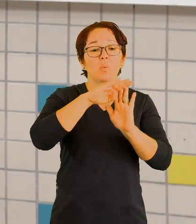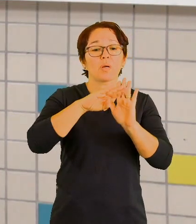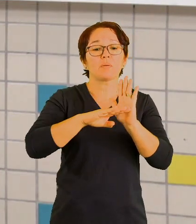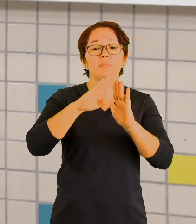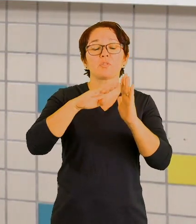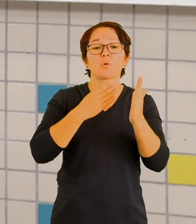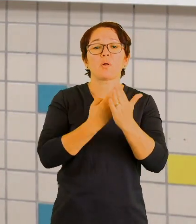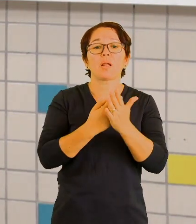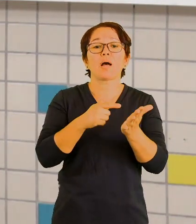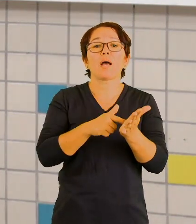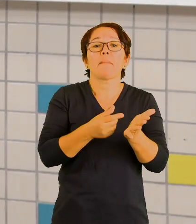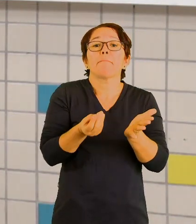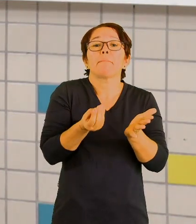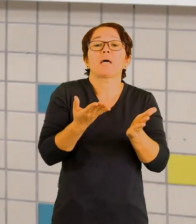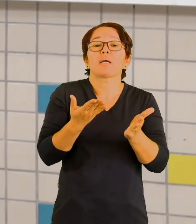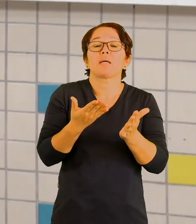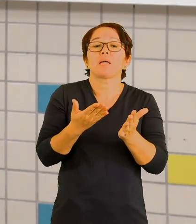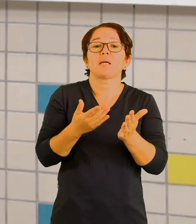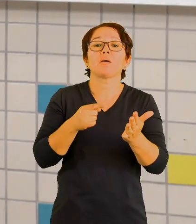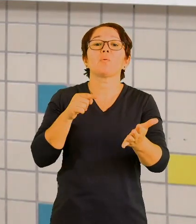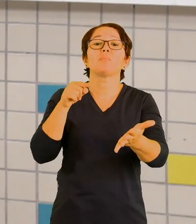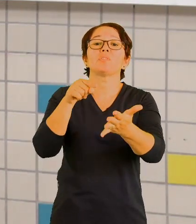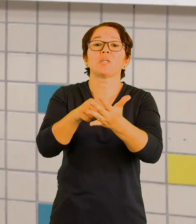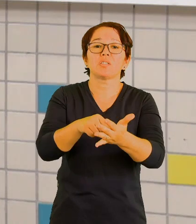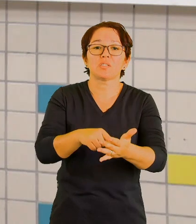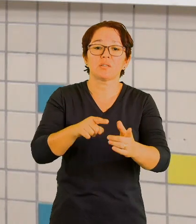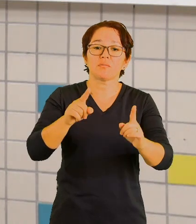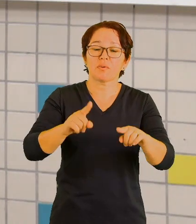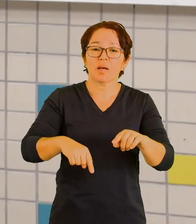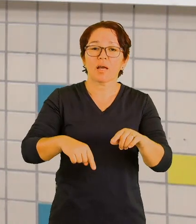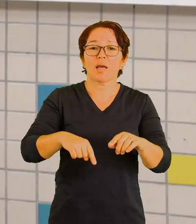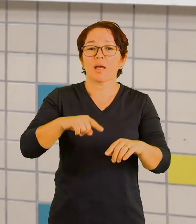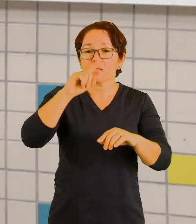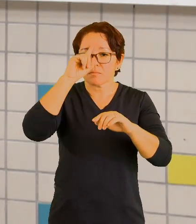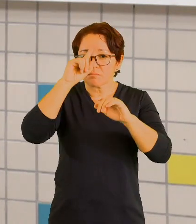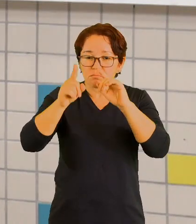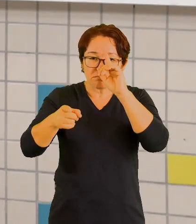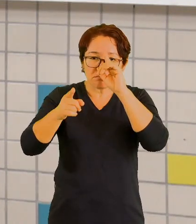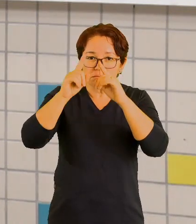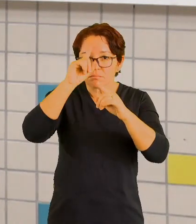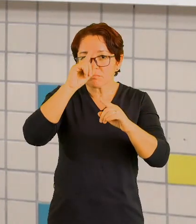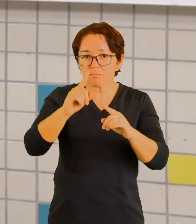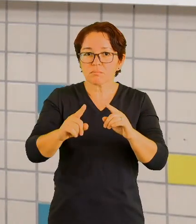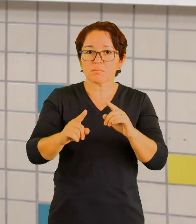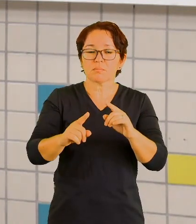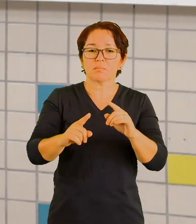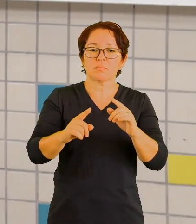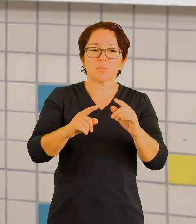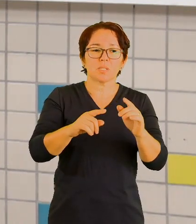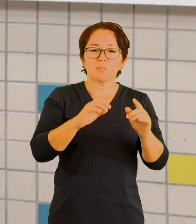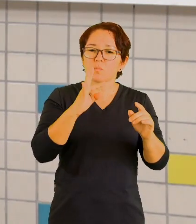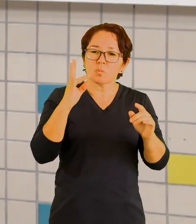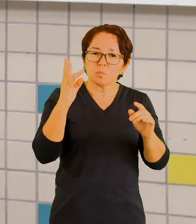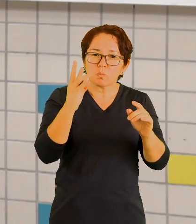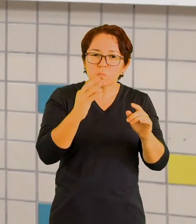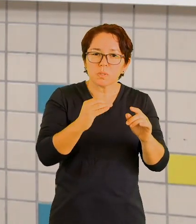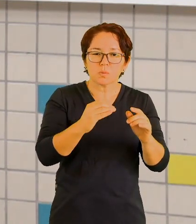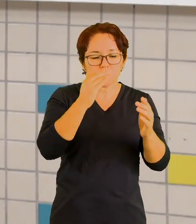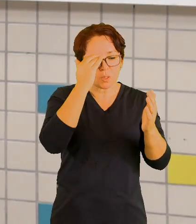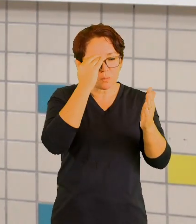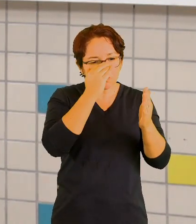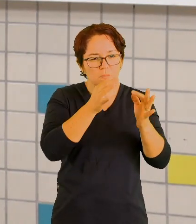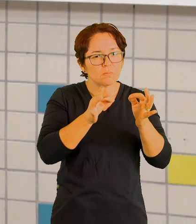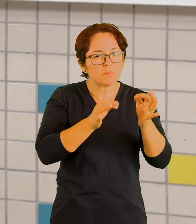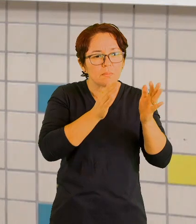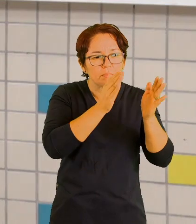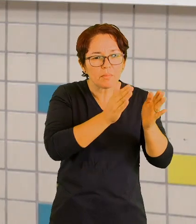escolar? Estabelecer normas e regras para que o ambiente escolar seja organizado.